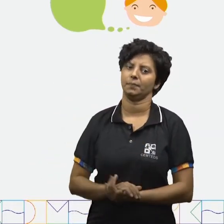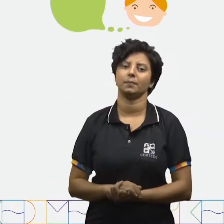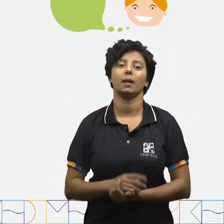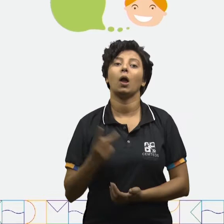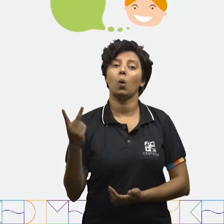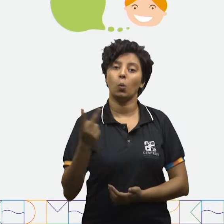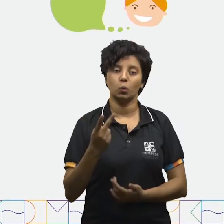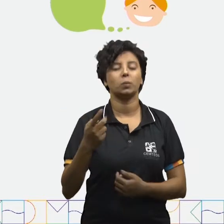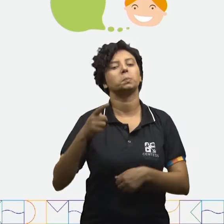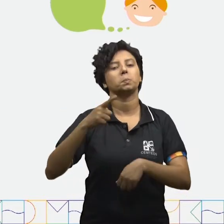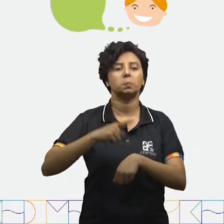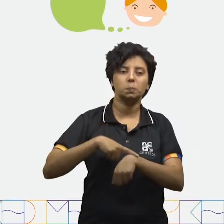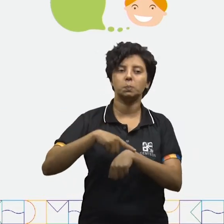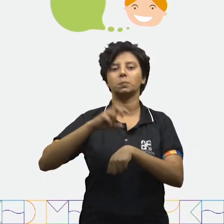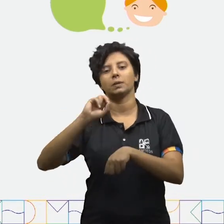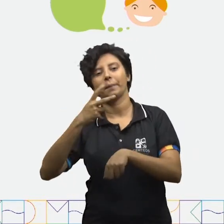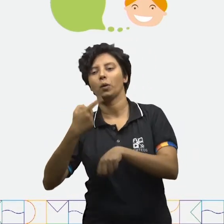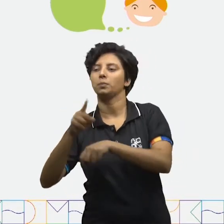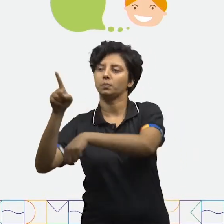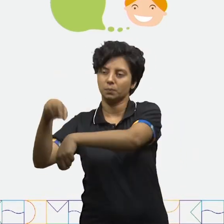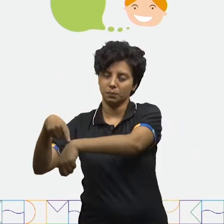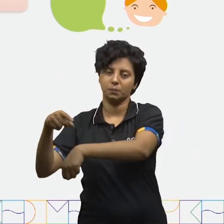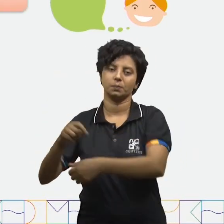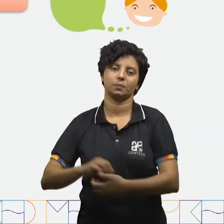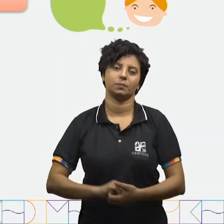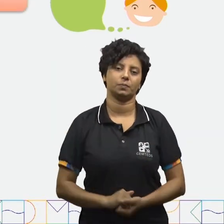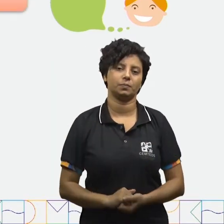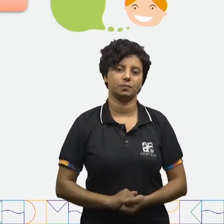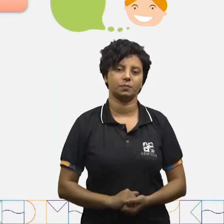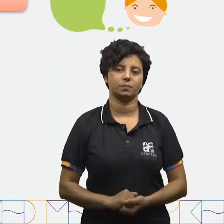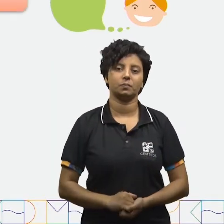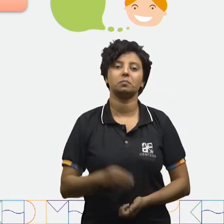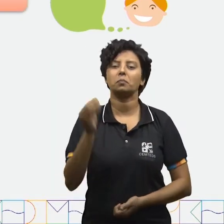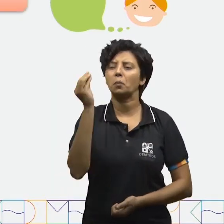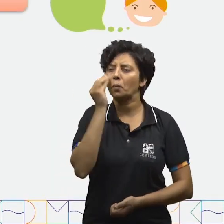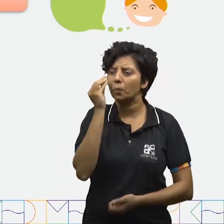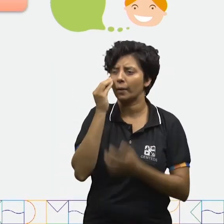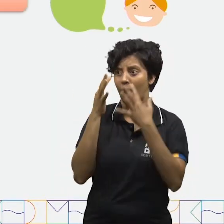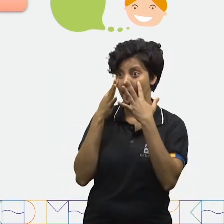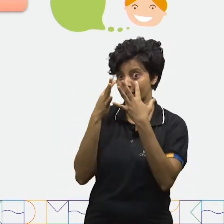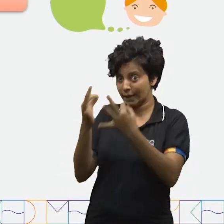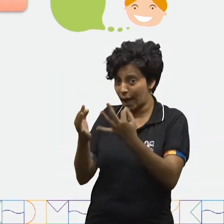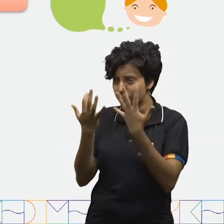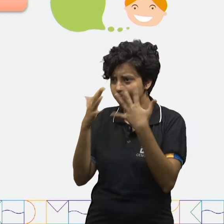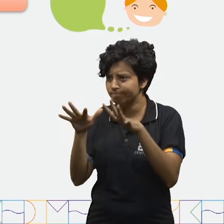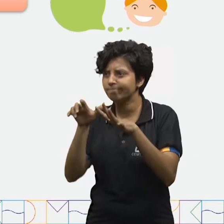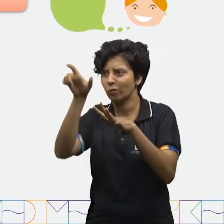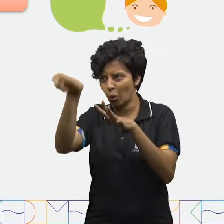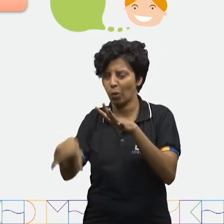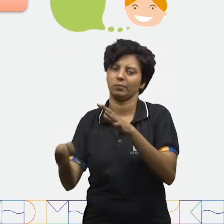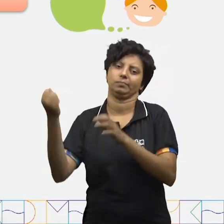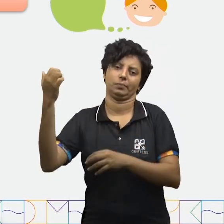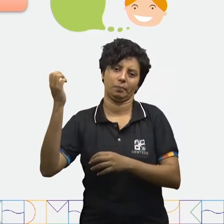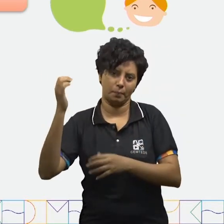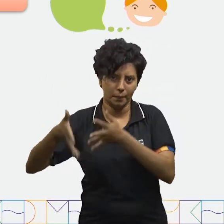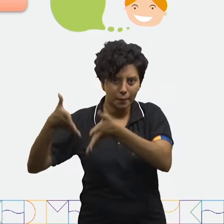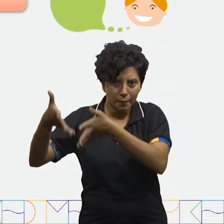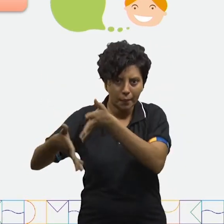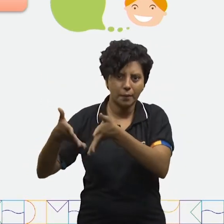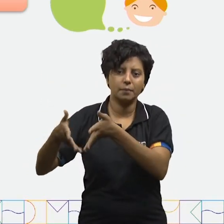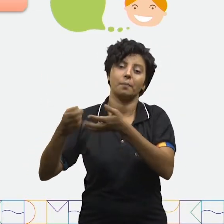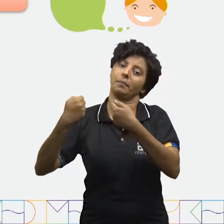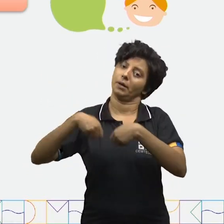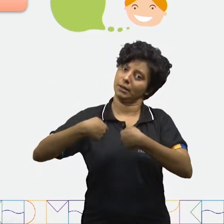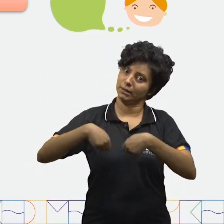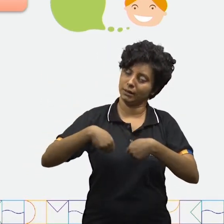Todos devem ter a sua vez, o seu momento de fala. Ouça atentamente o que o outro tem a dizer. É preciso